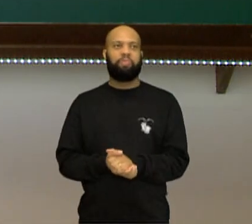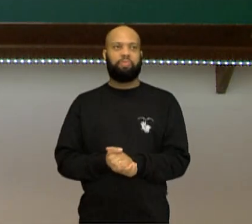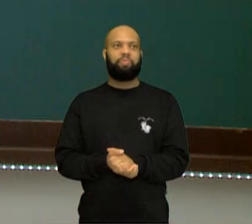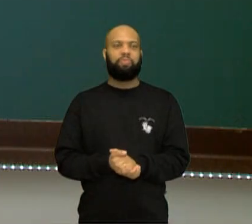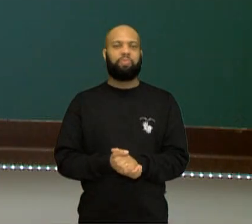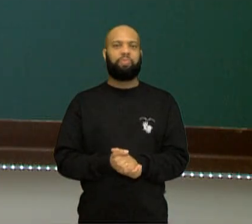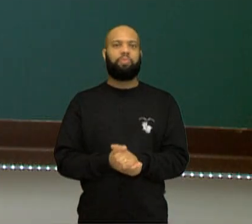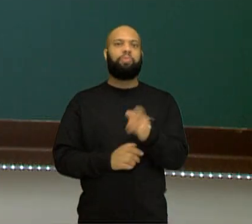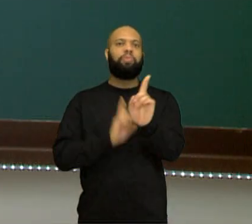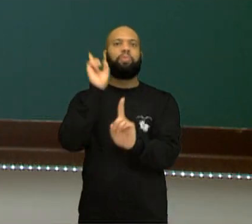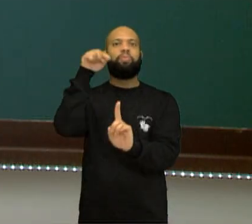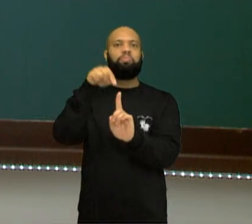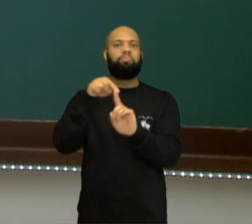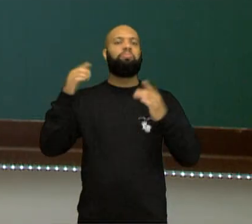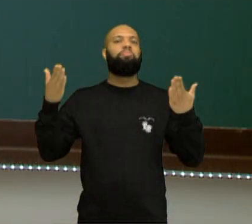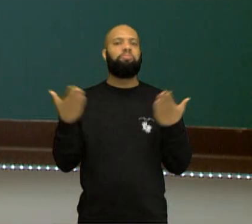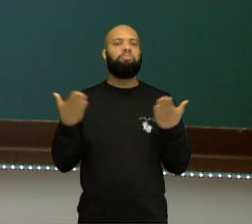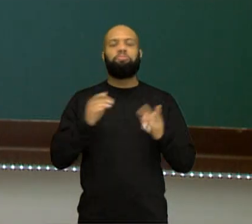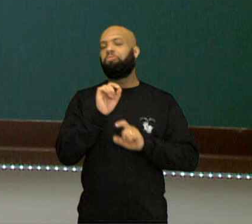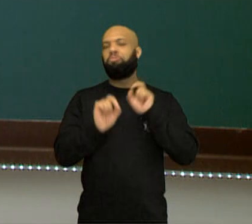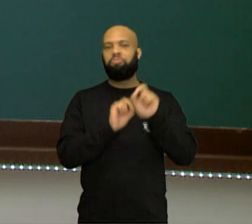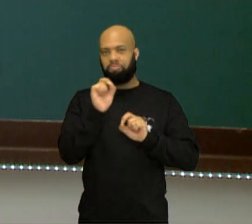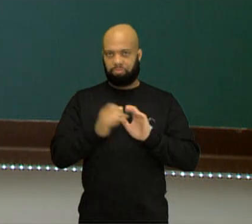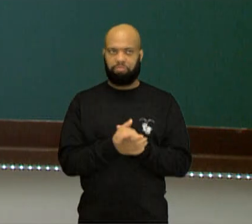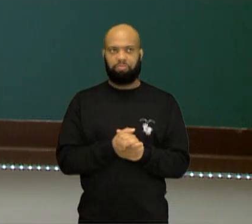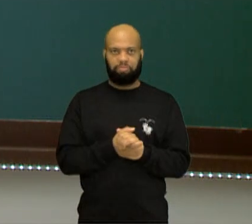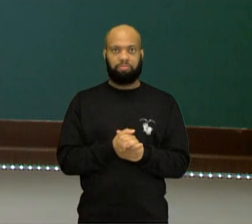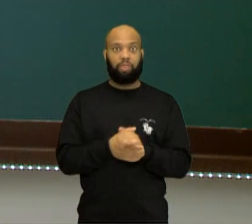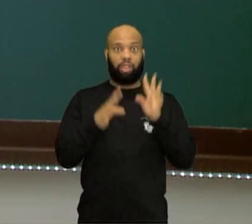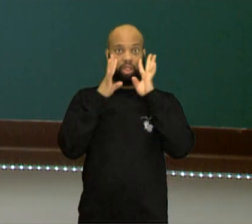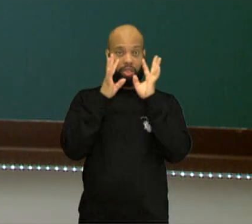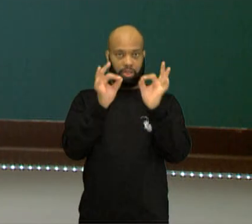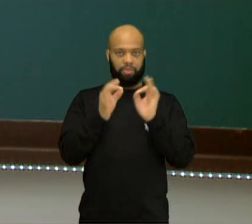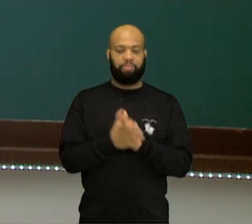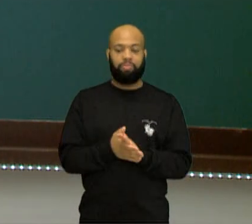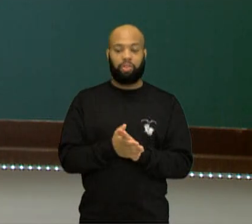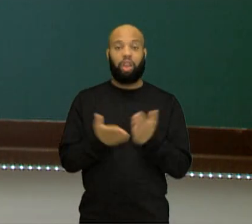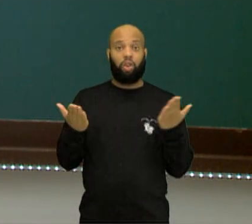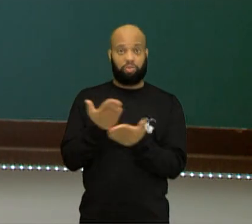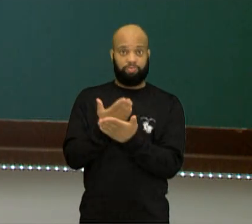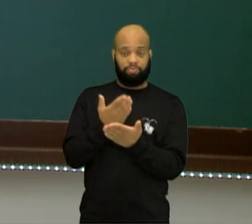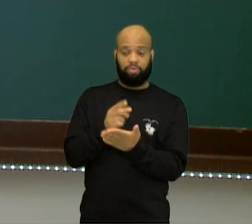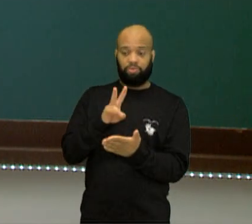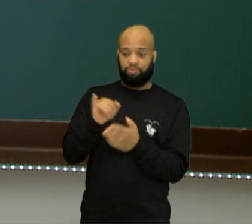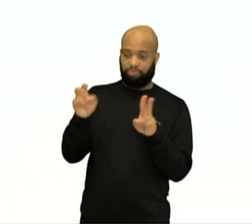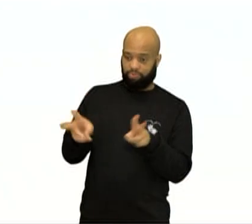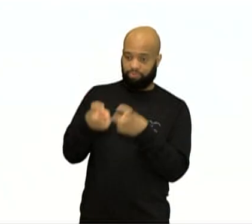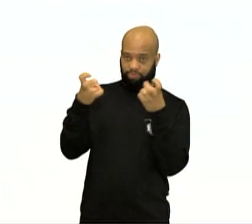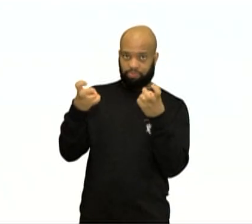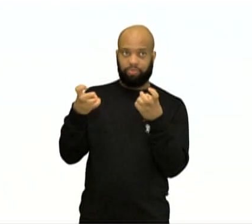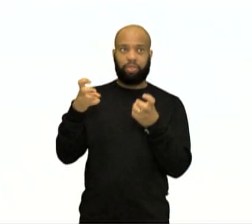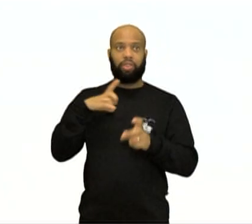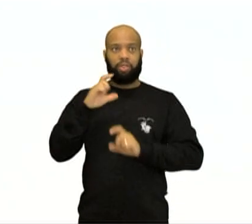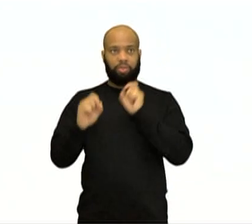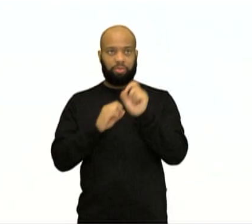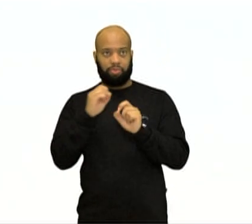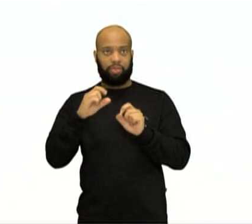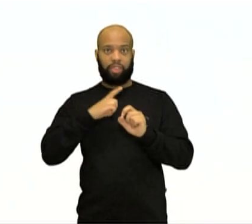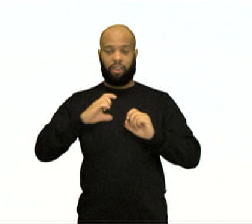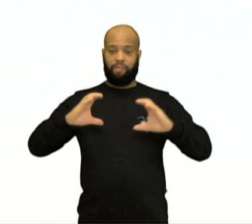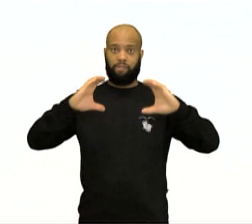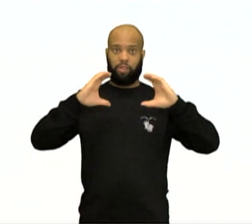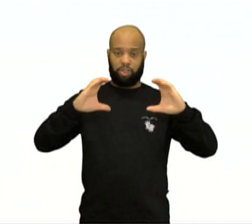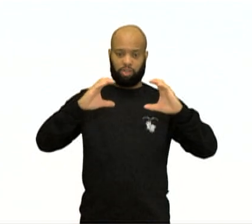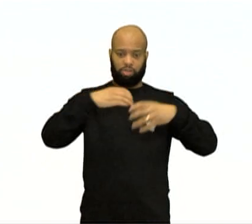Quais serão os nossos objetivos? Presta bastante atenção. Reconhecer o crescimento ou decrescimento de uma